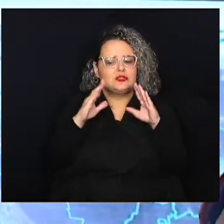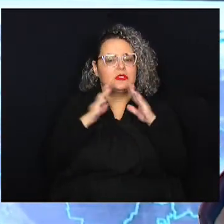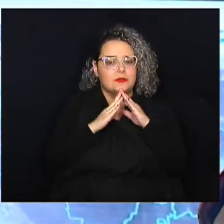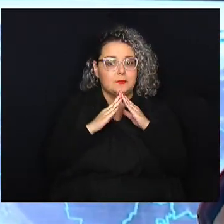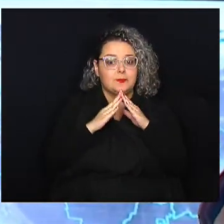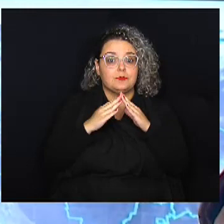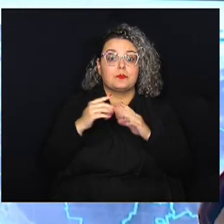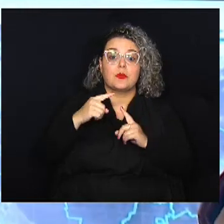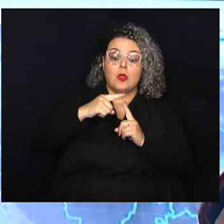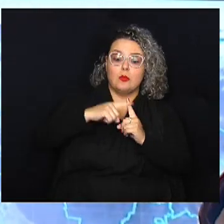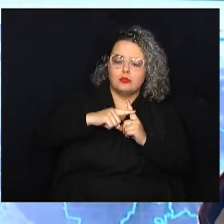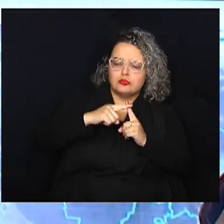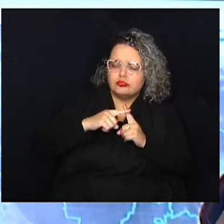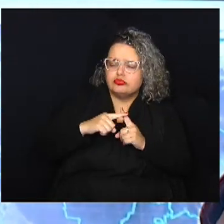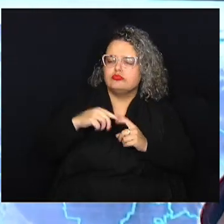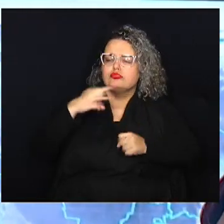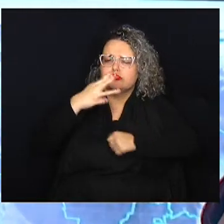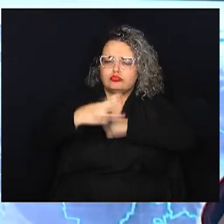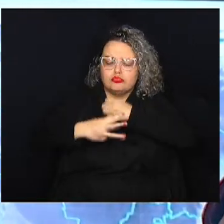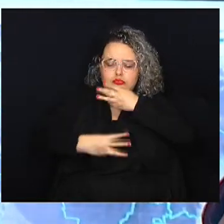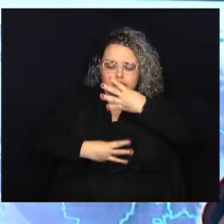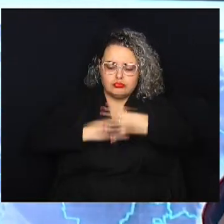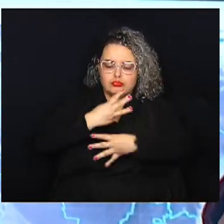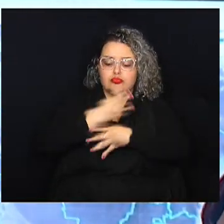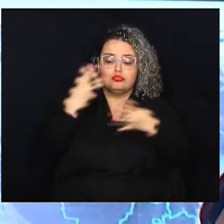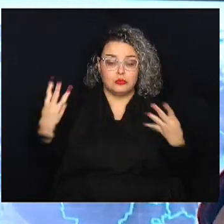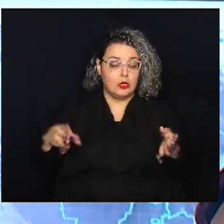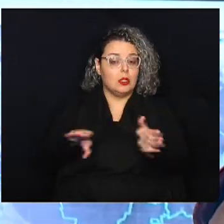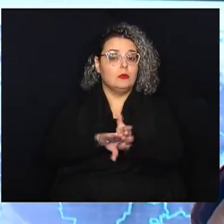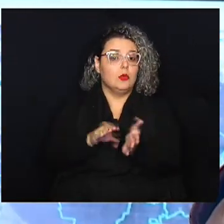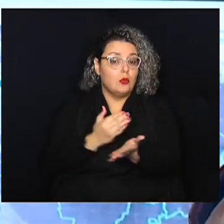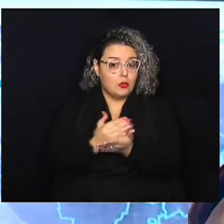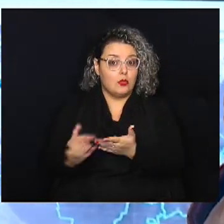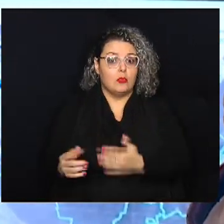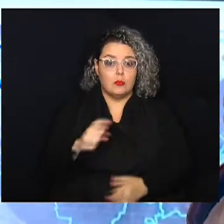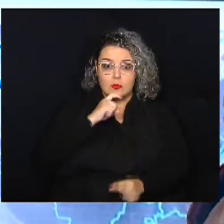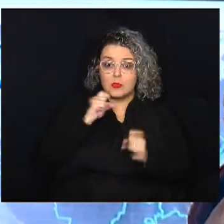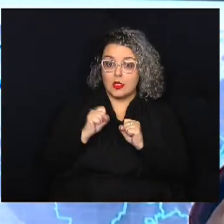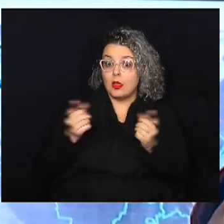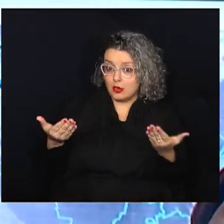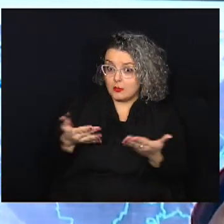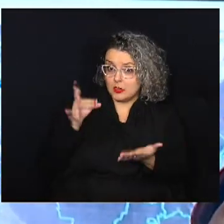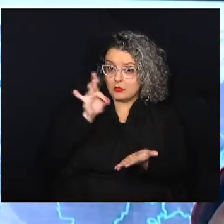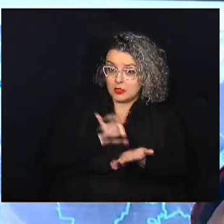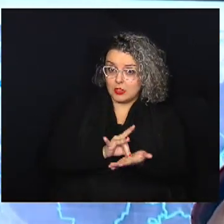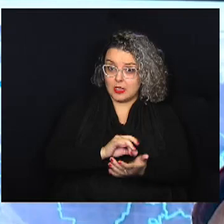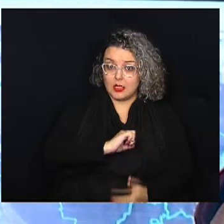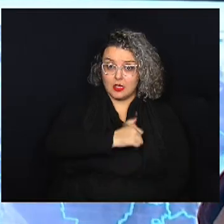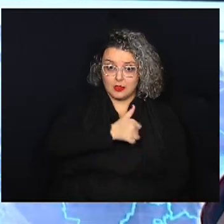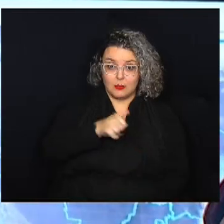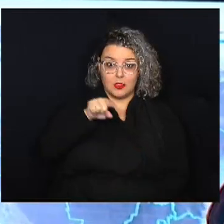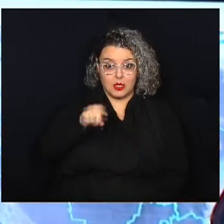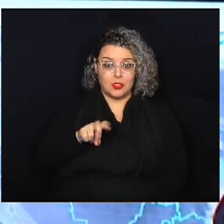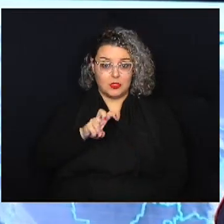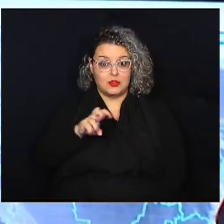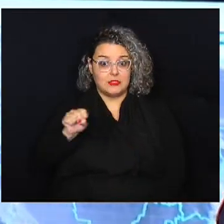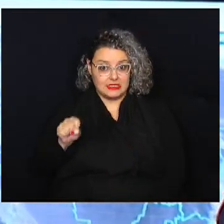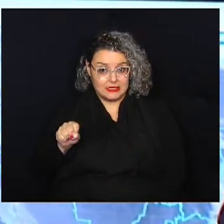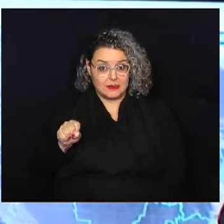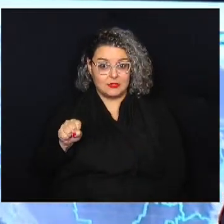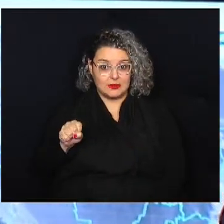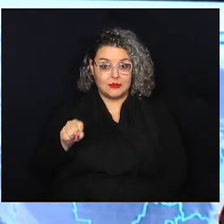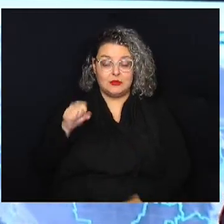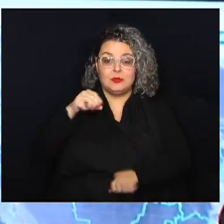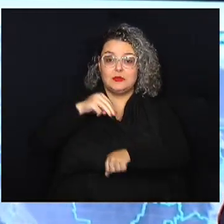mais fria do ano chegou. Ela chegou, o início do inverno, gente, foi agorinha, oficialmente às 11 horas e 58